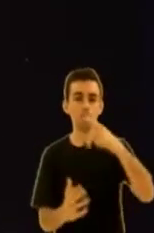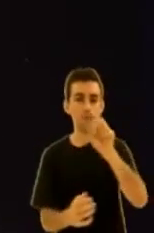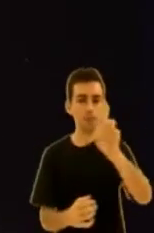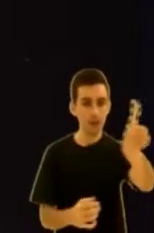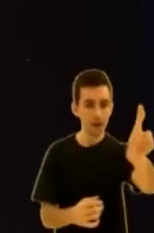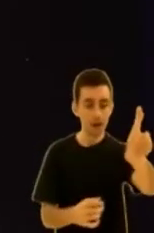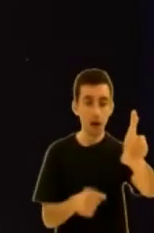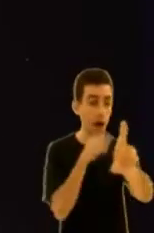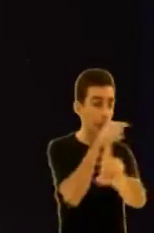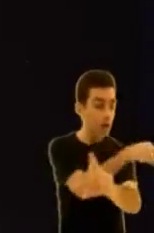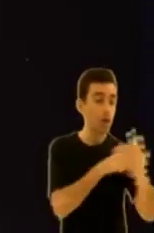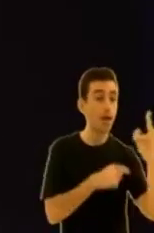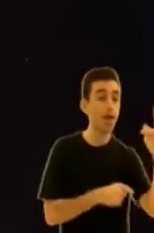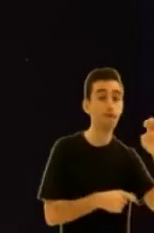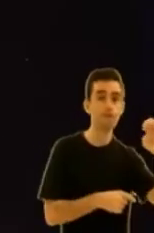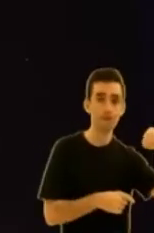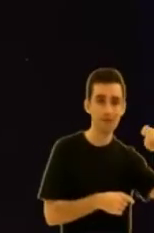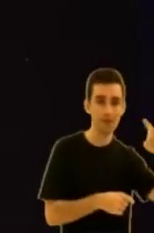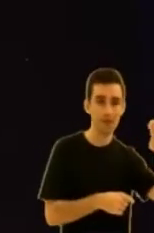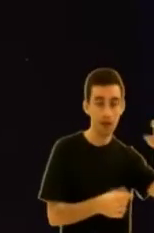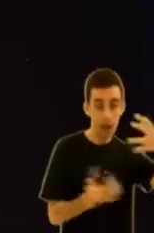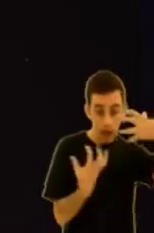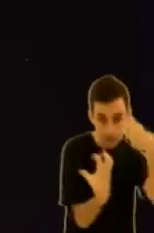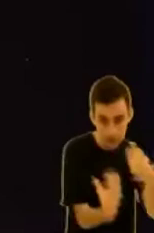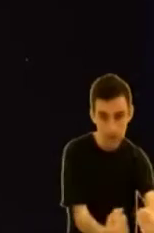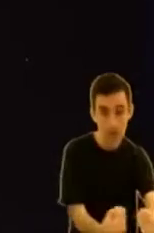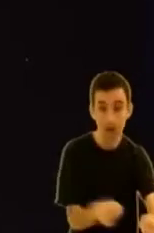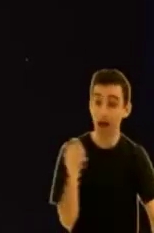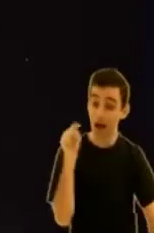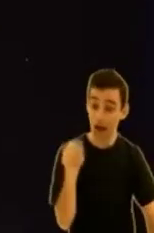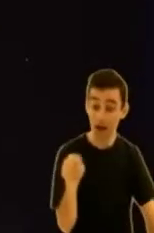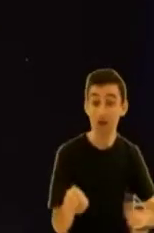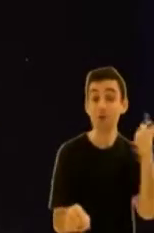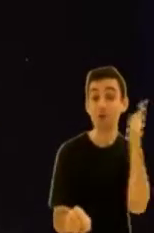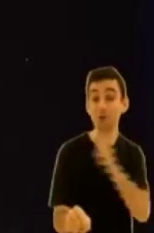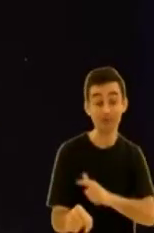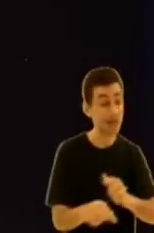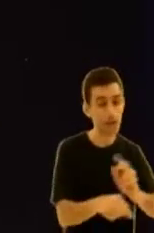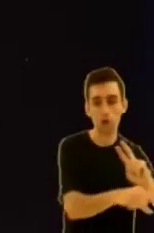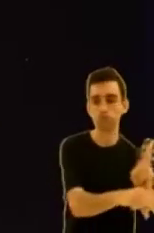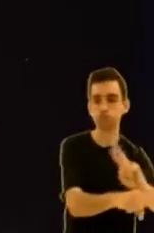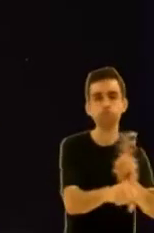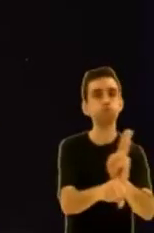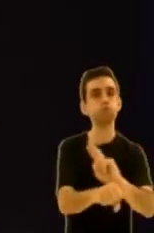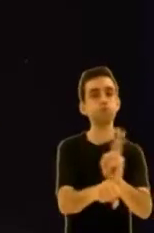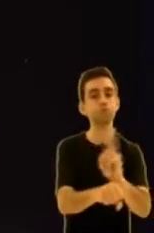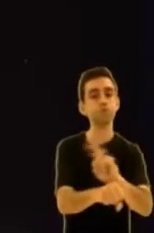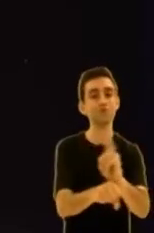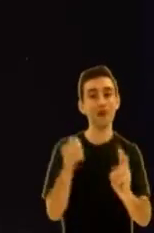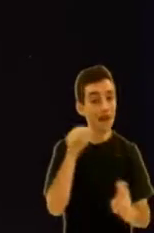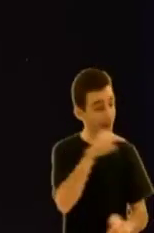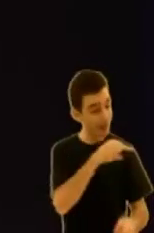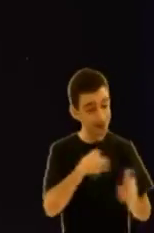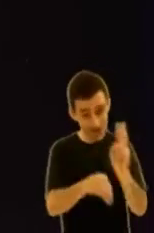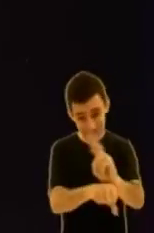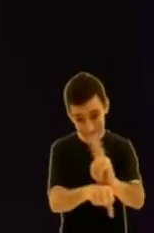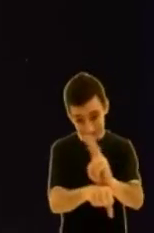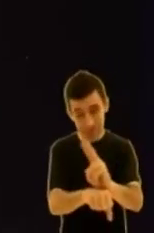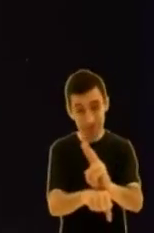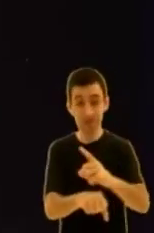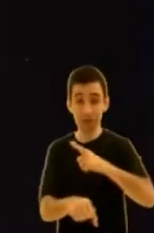pelo FNDE, imediatamente essa escola vai para um sistema de monitoramento de obras. O que, que é isso? É